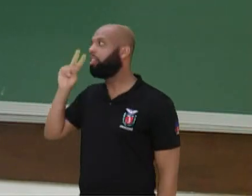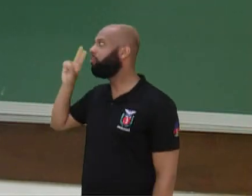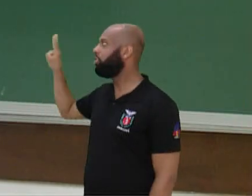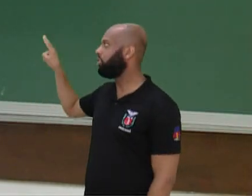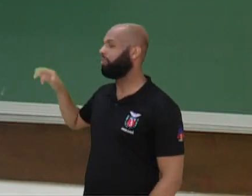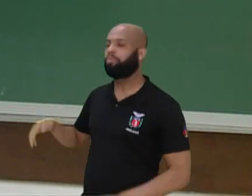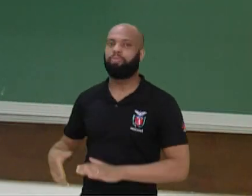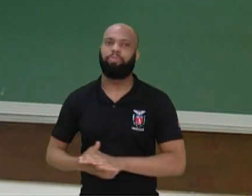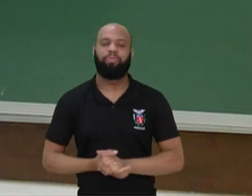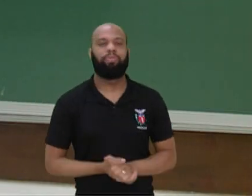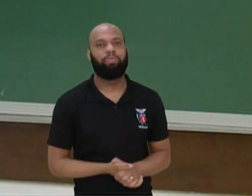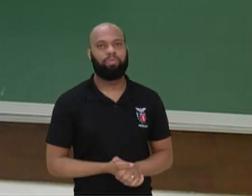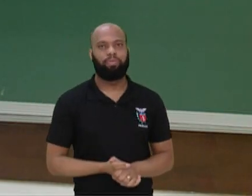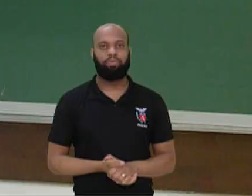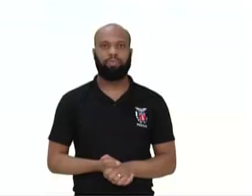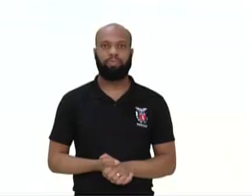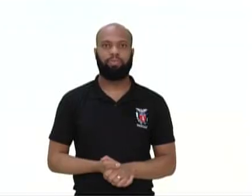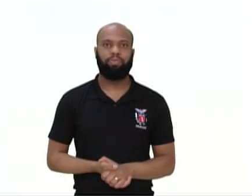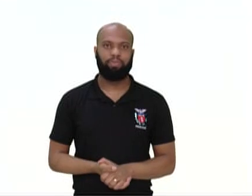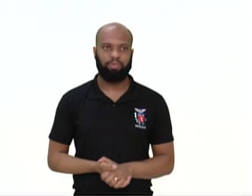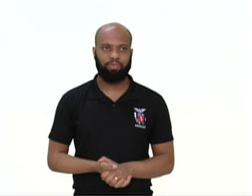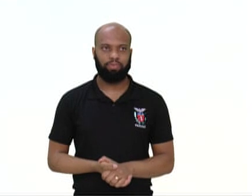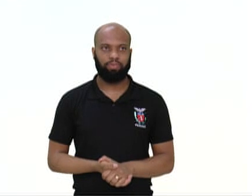Yo, quando nos casamos, los ancianos